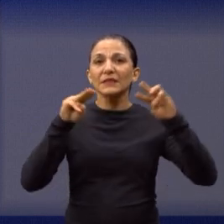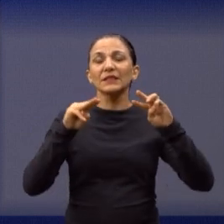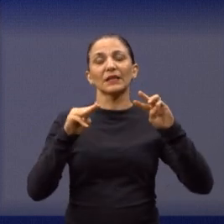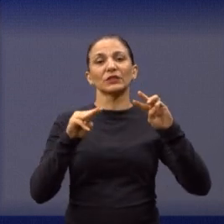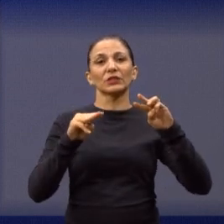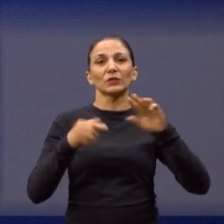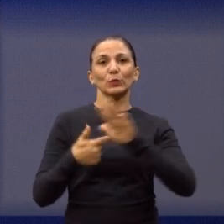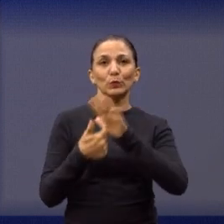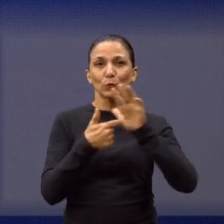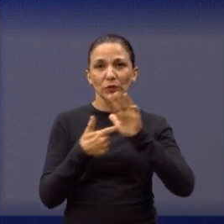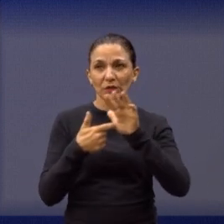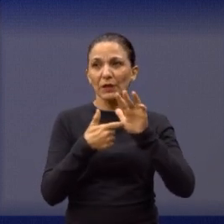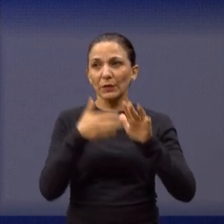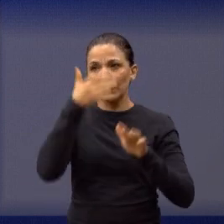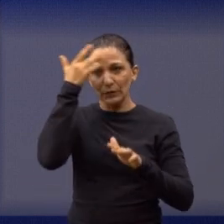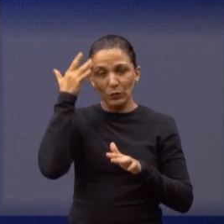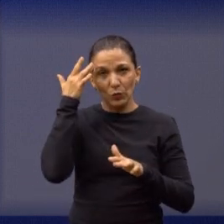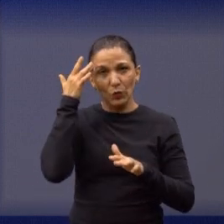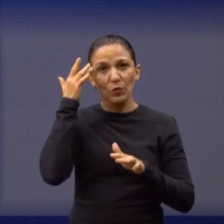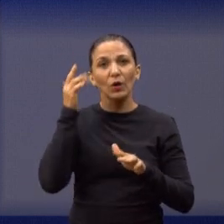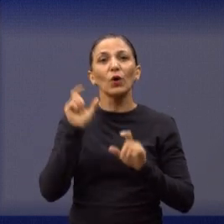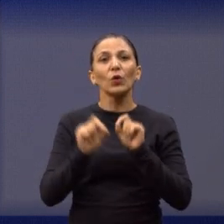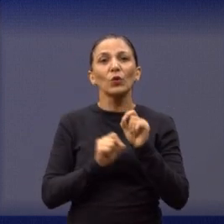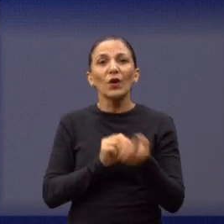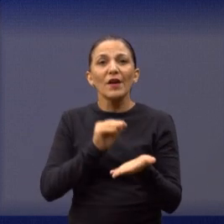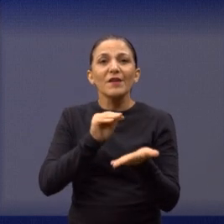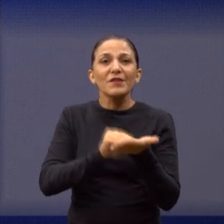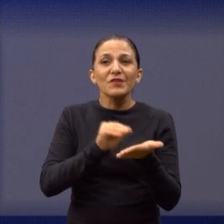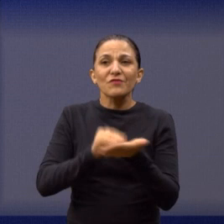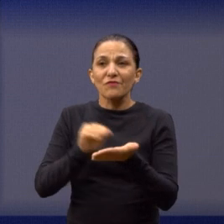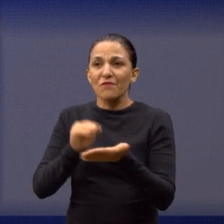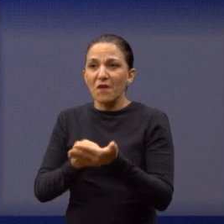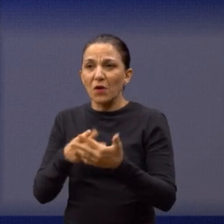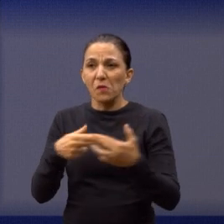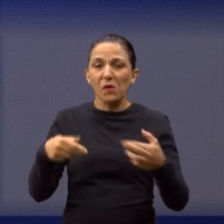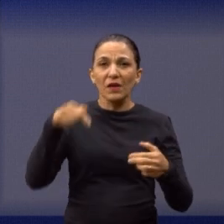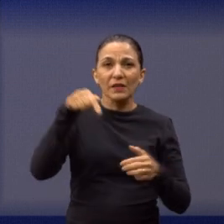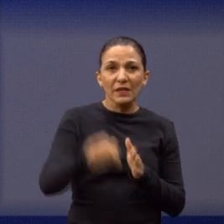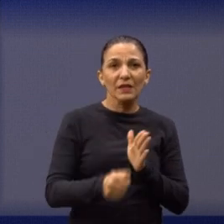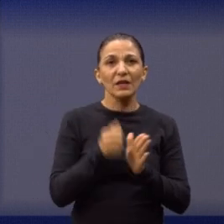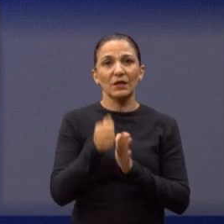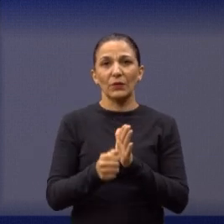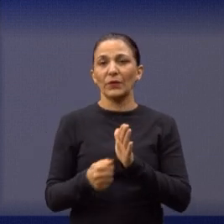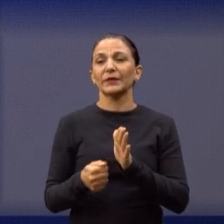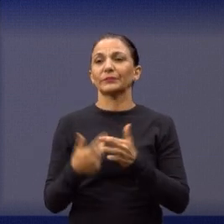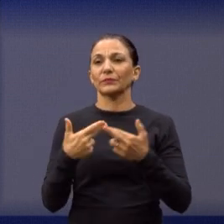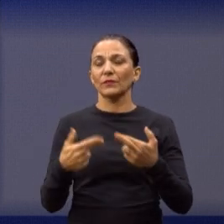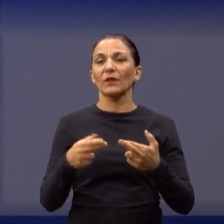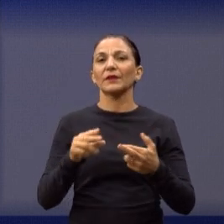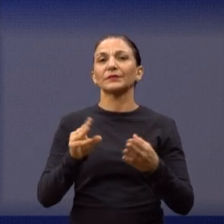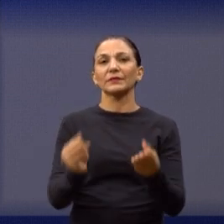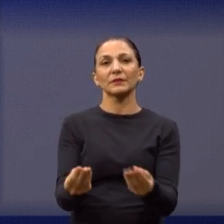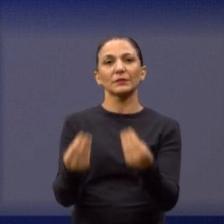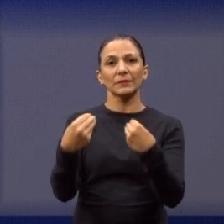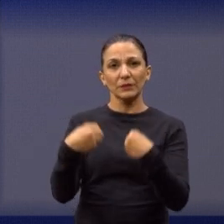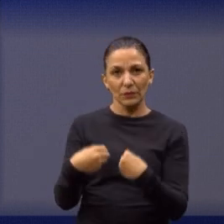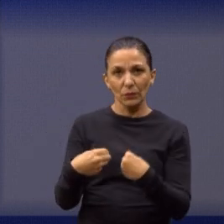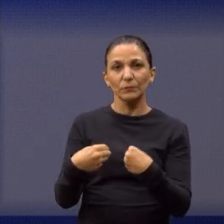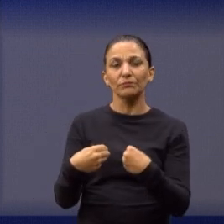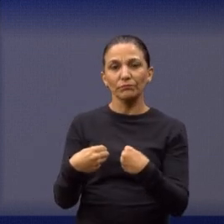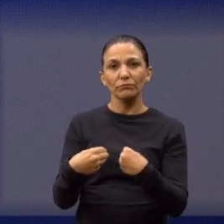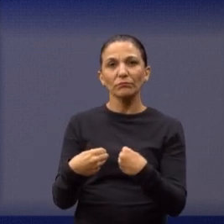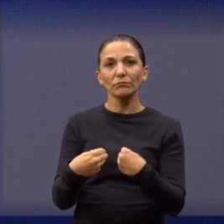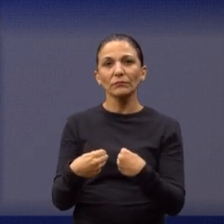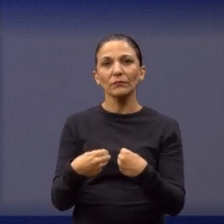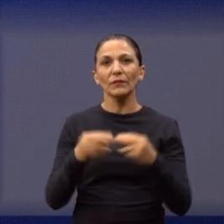pessoas entenderem, quando a gente fala que o transporte falta, e falta muito aqui em Araraquara. Eu estou trazendo coisas que a gente recebeu no nosso link